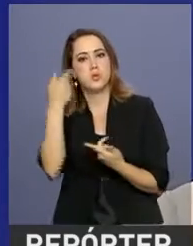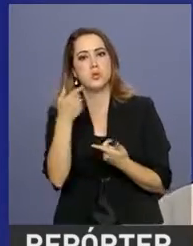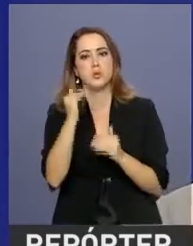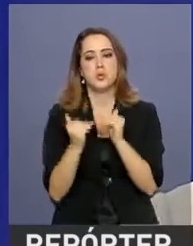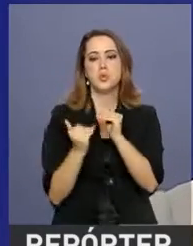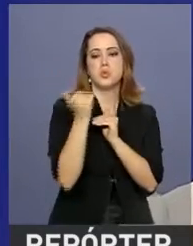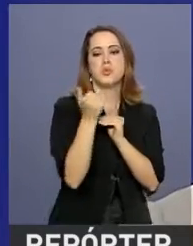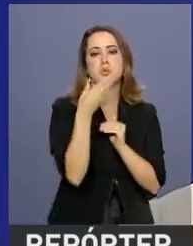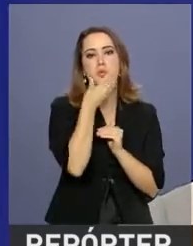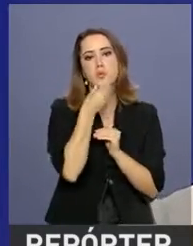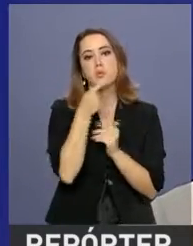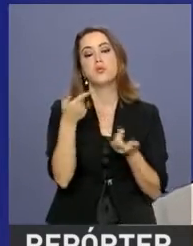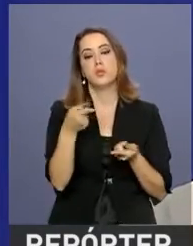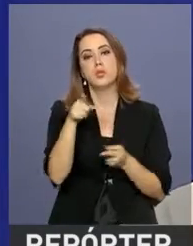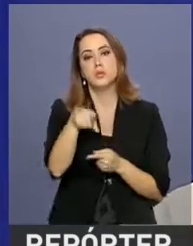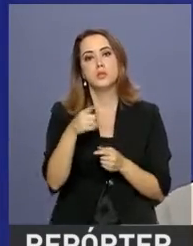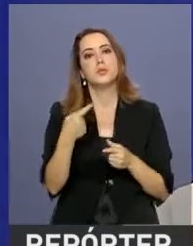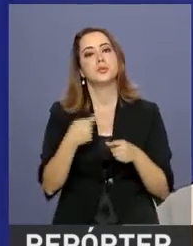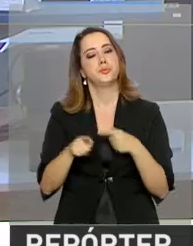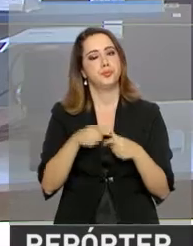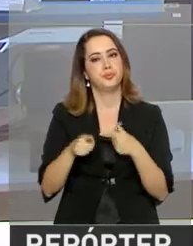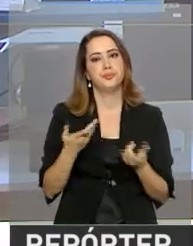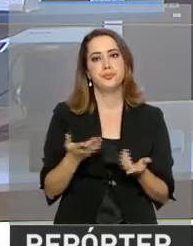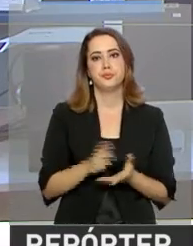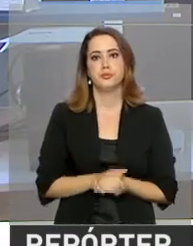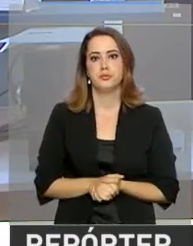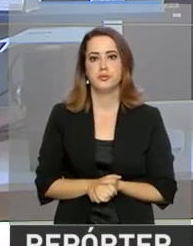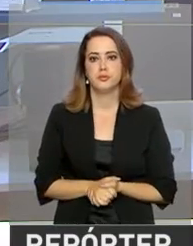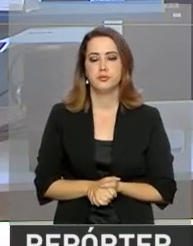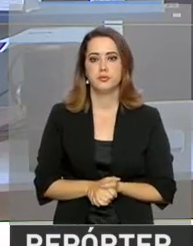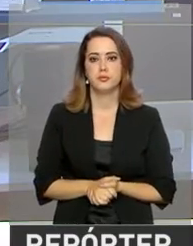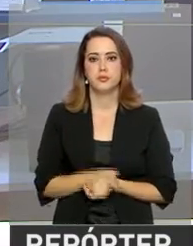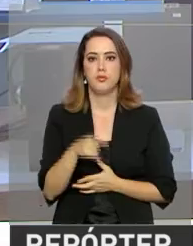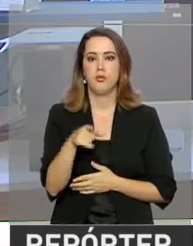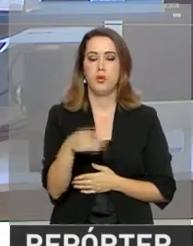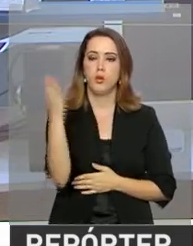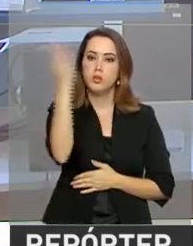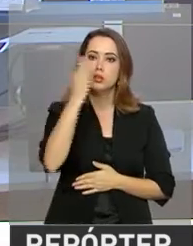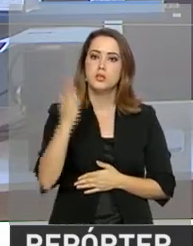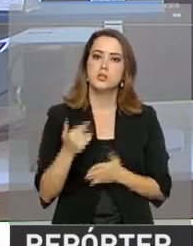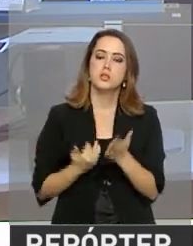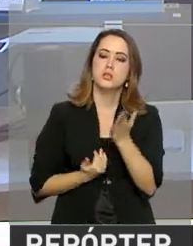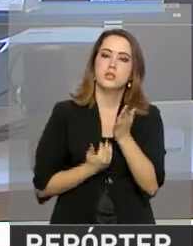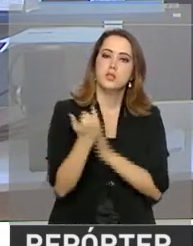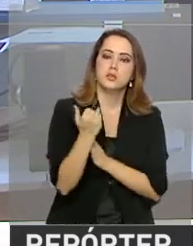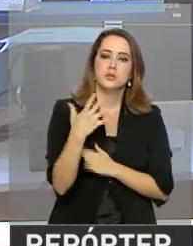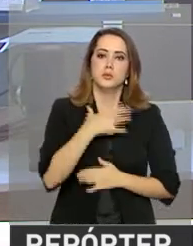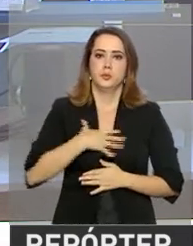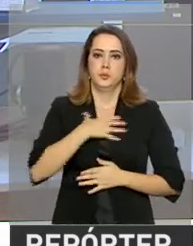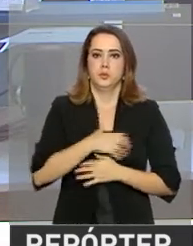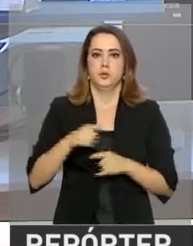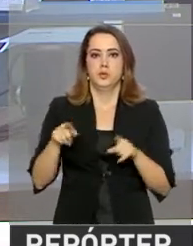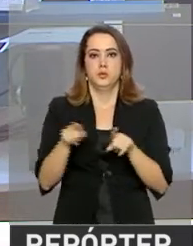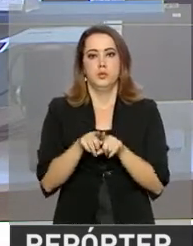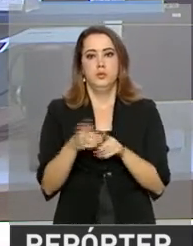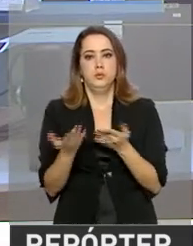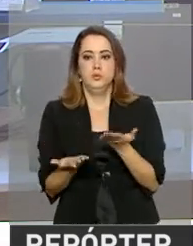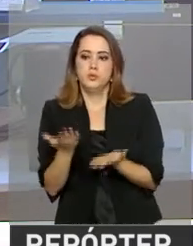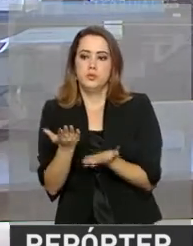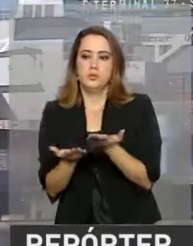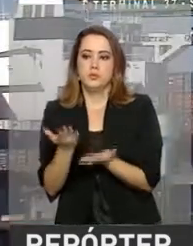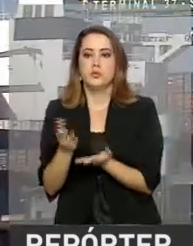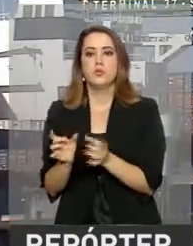superioridade masculina que a raiz de todo o problema o brasil começou o mês de agosto com saldo positivo na balança comercial